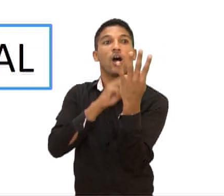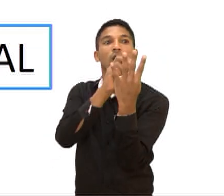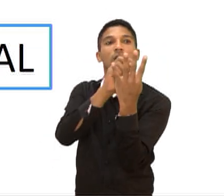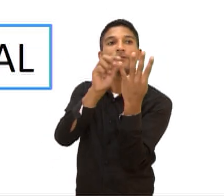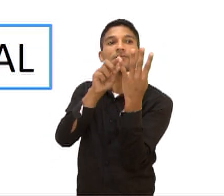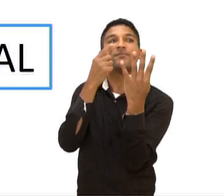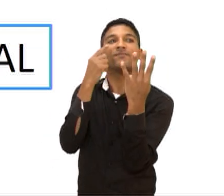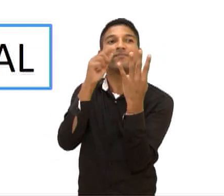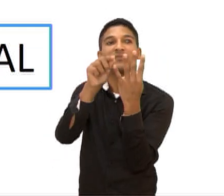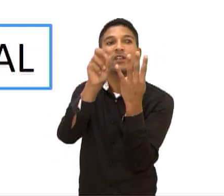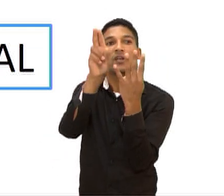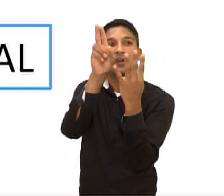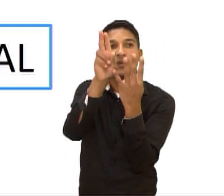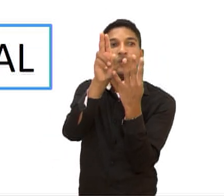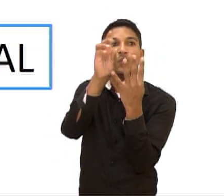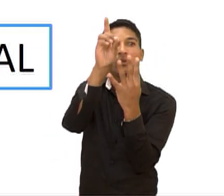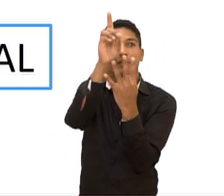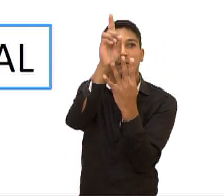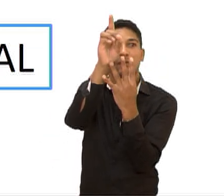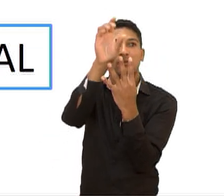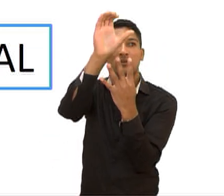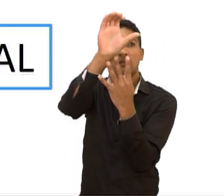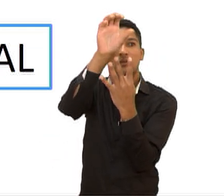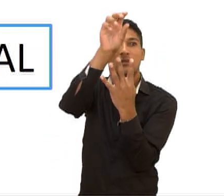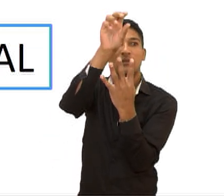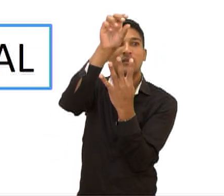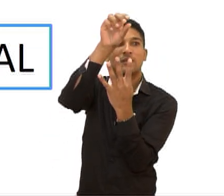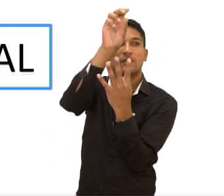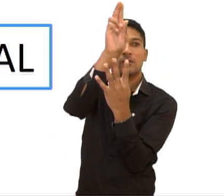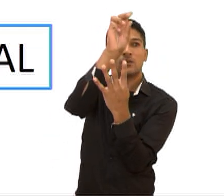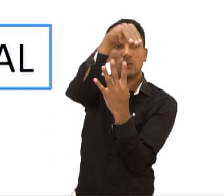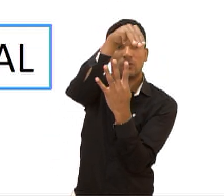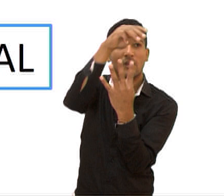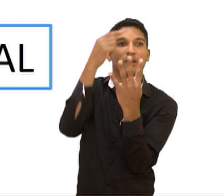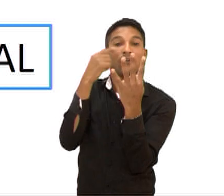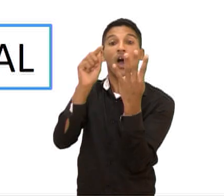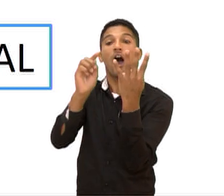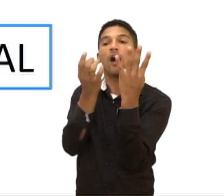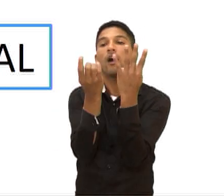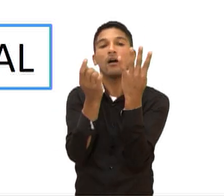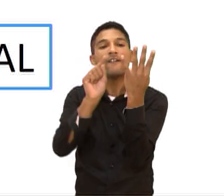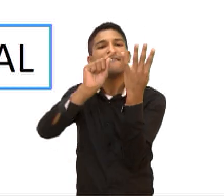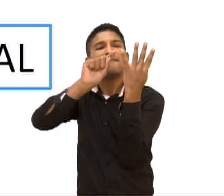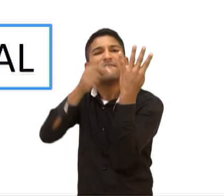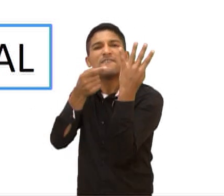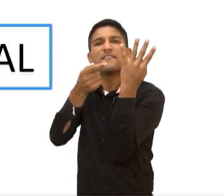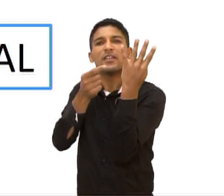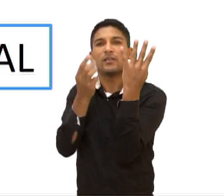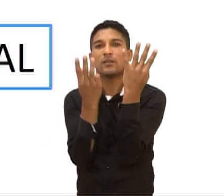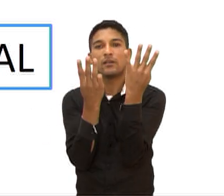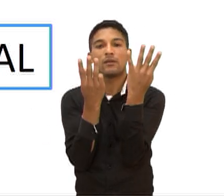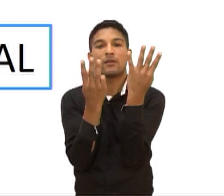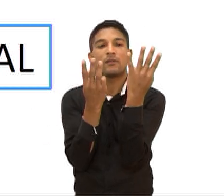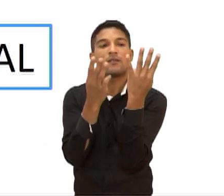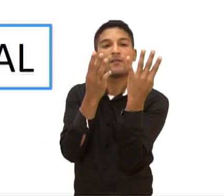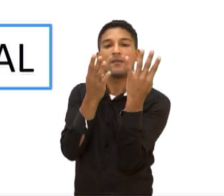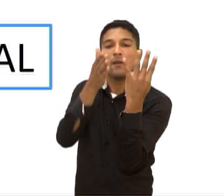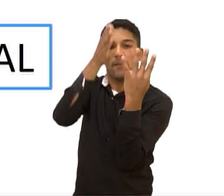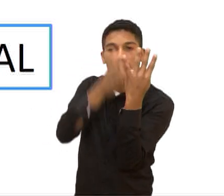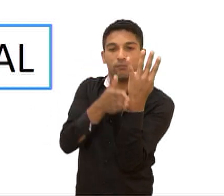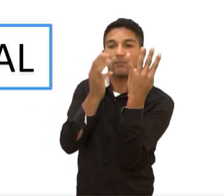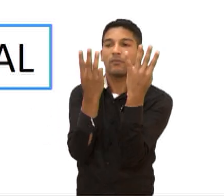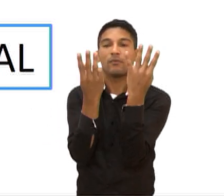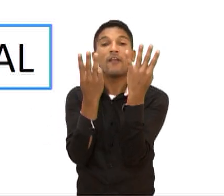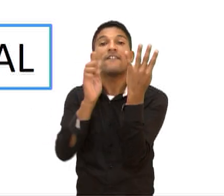dezena, centena, unidade e milhar. Elas estão antes de quem? Olha a vírgula. A vírgula, ela está dividindo. Então, percebam